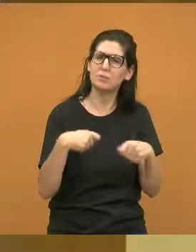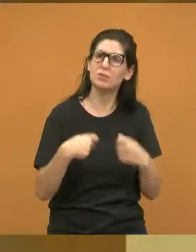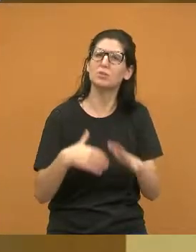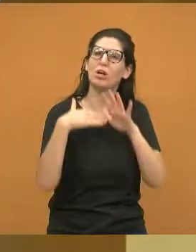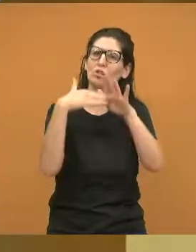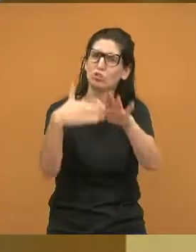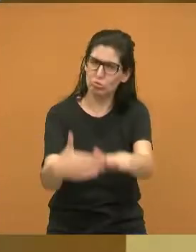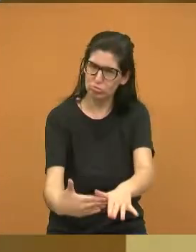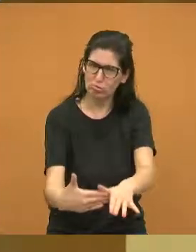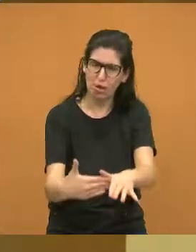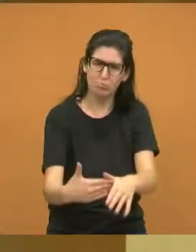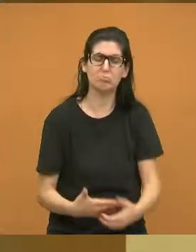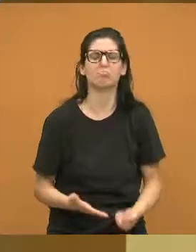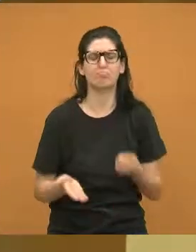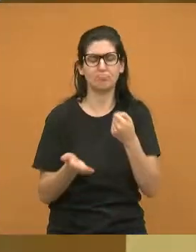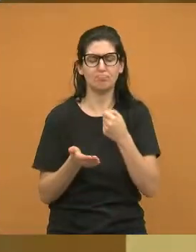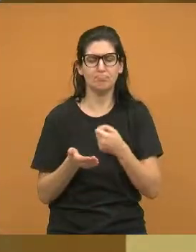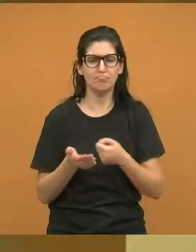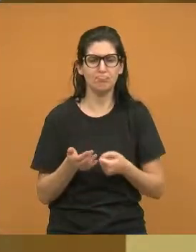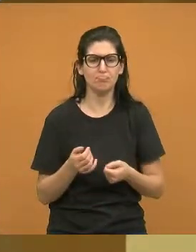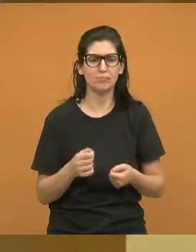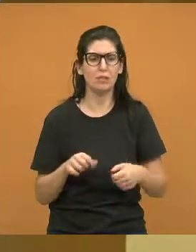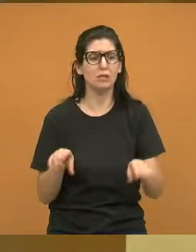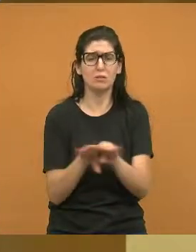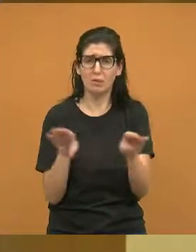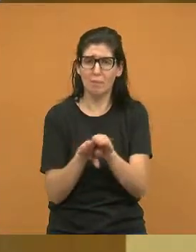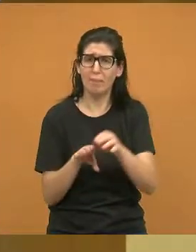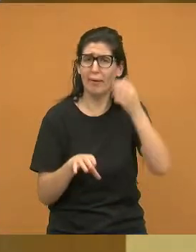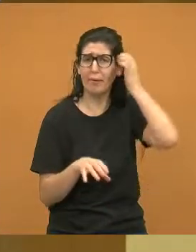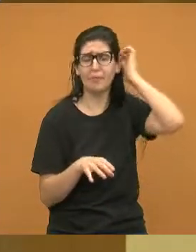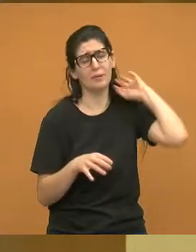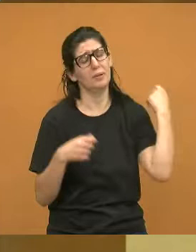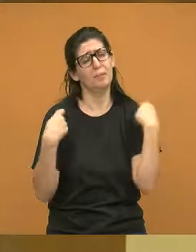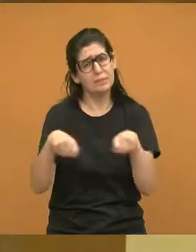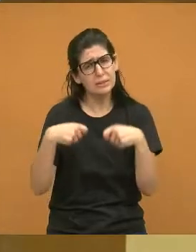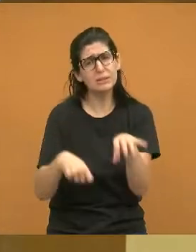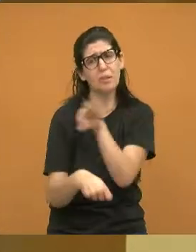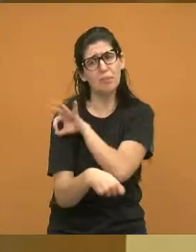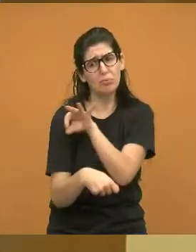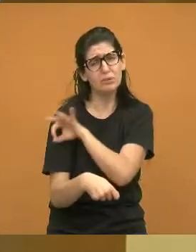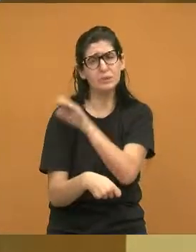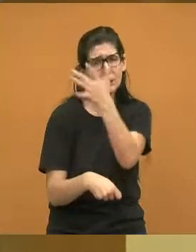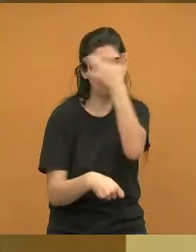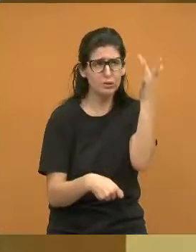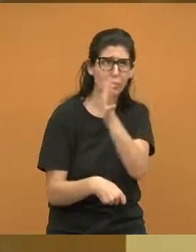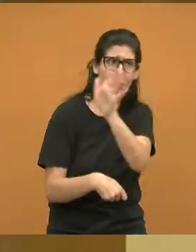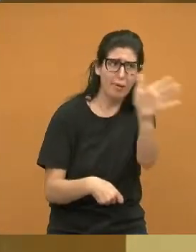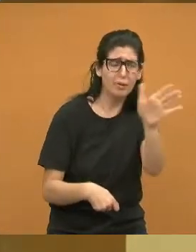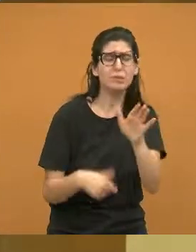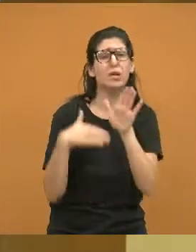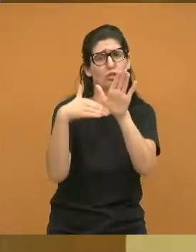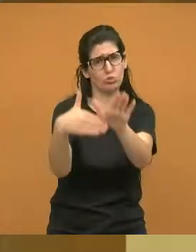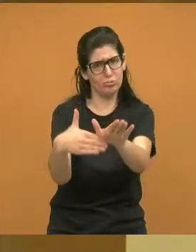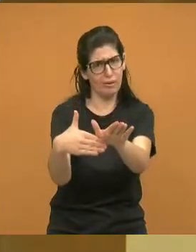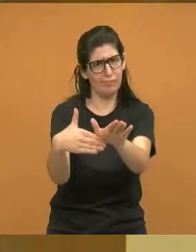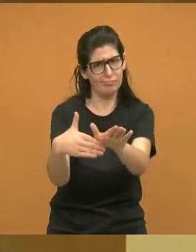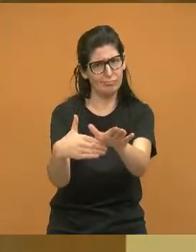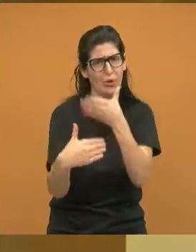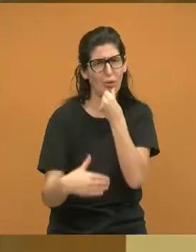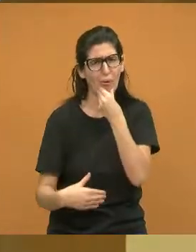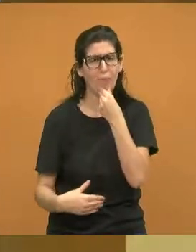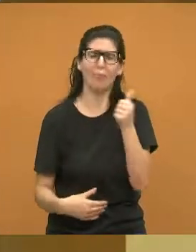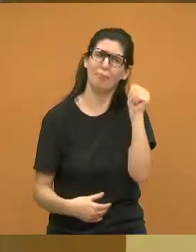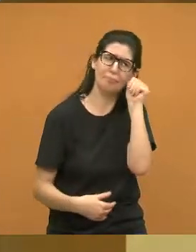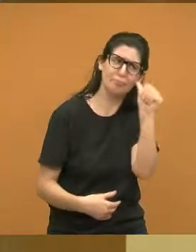eficazes, penas mais duras, para que a gente possa fazer na mesma proporção a punição